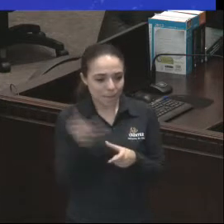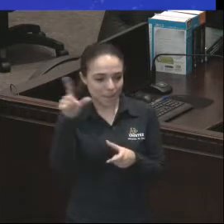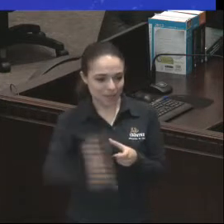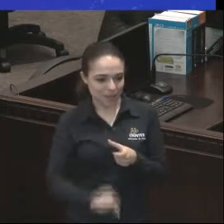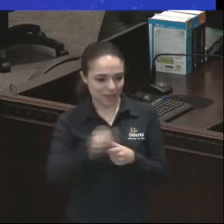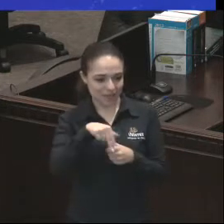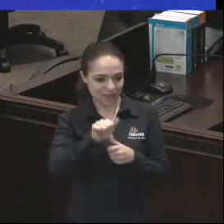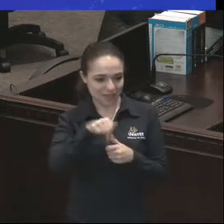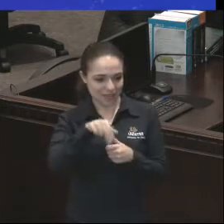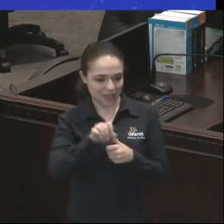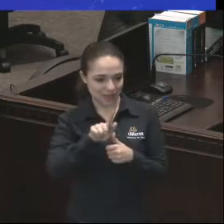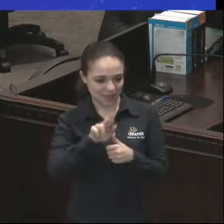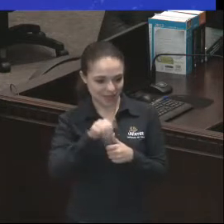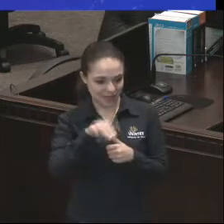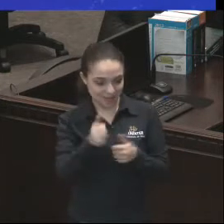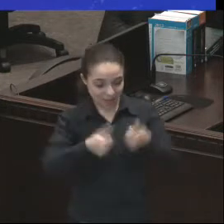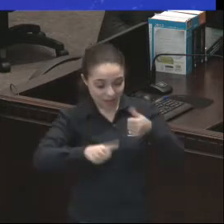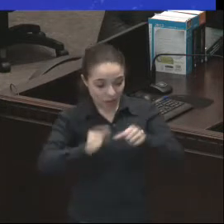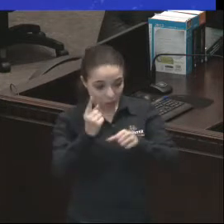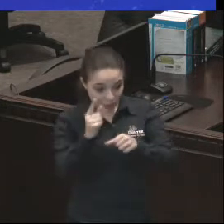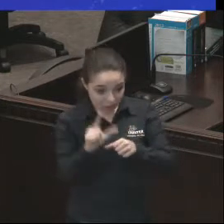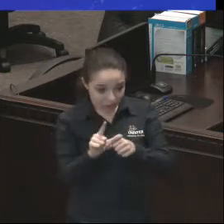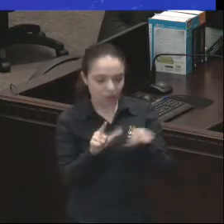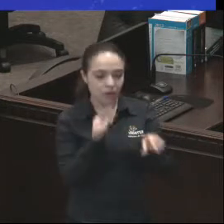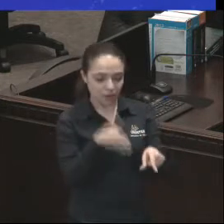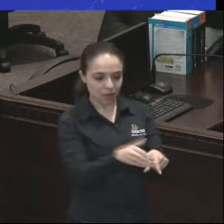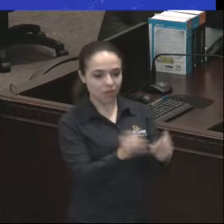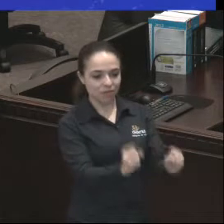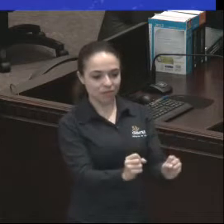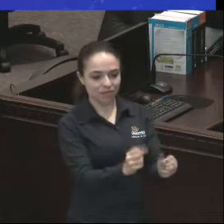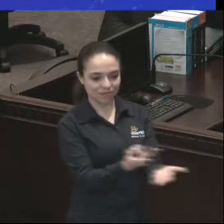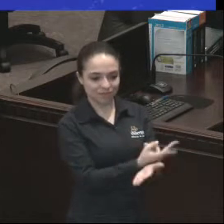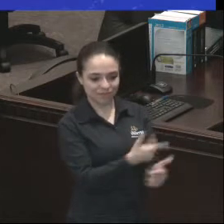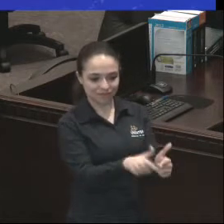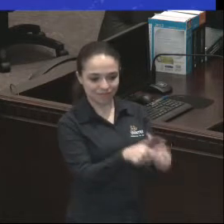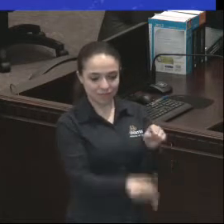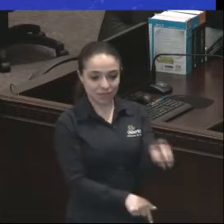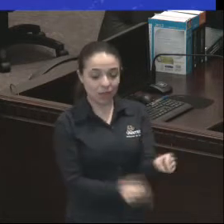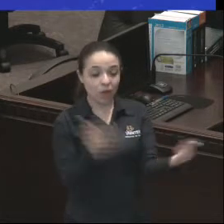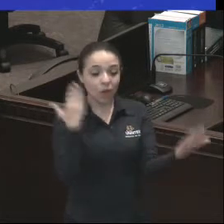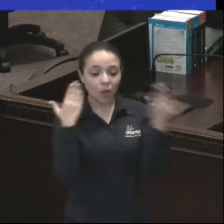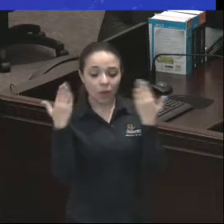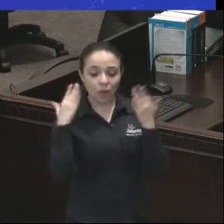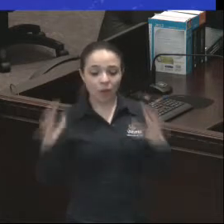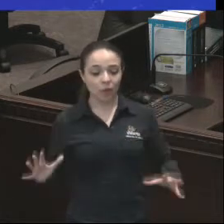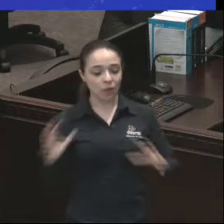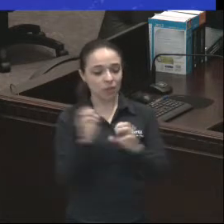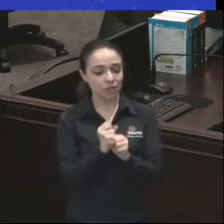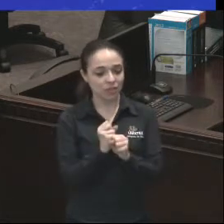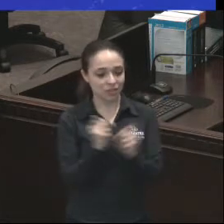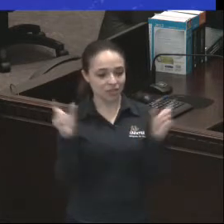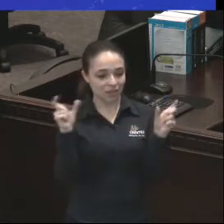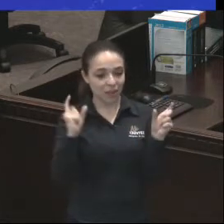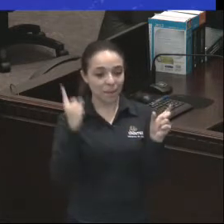nanogramas por litro já causam efeitos. Sabe qual que é a relação dessa quantidade com essa?